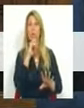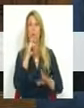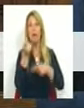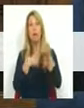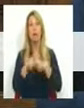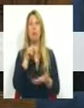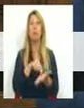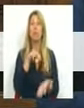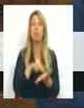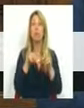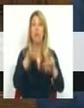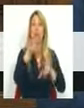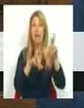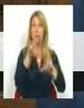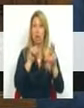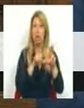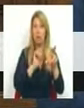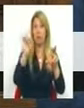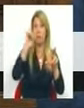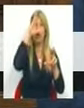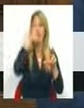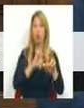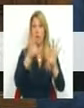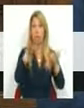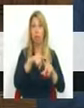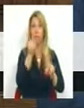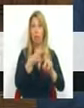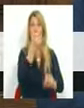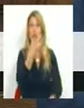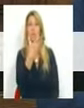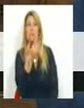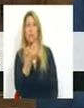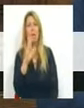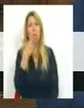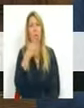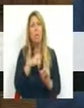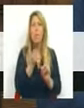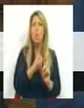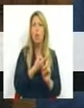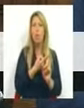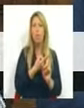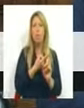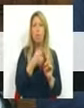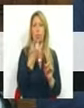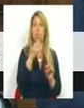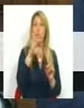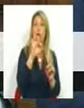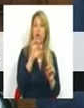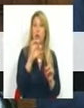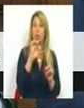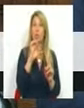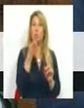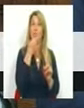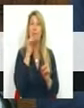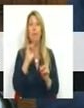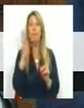posição do acionista-Estado no final do período, no final de 2017, princípios de 2018. Estamos a falar da primeira metade